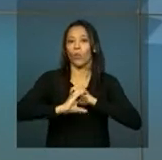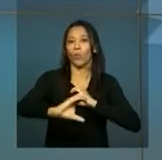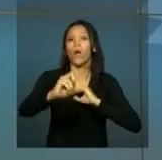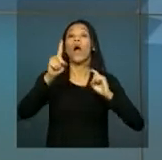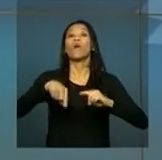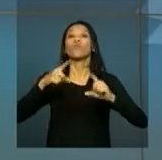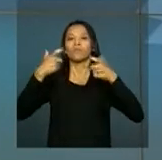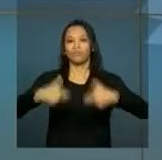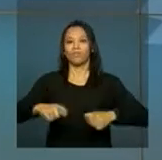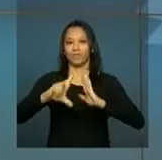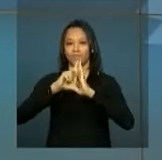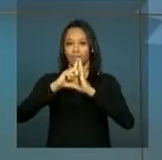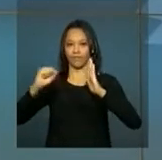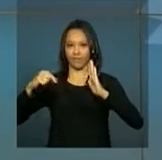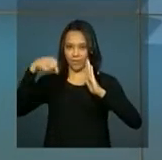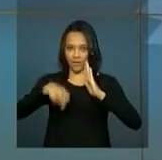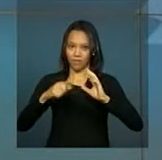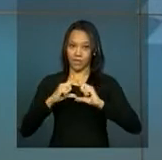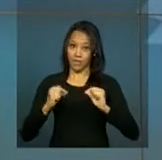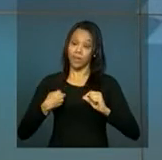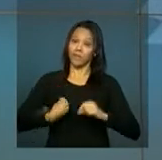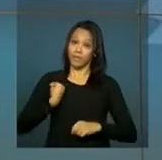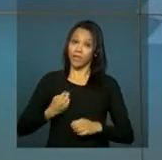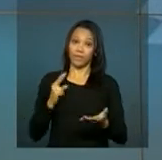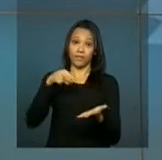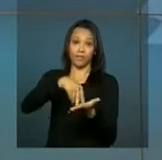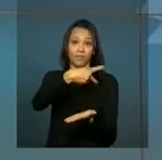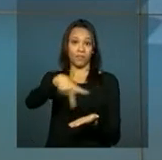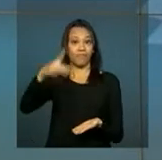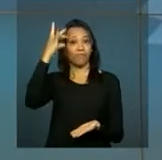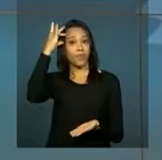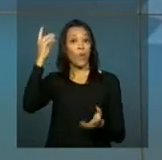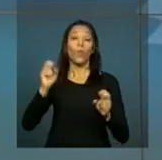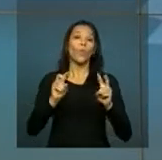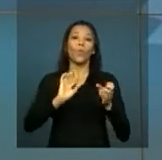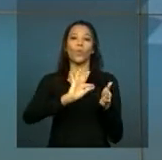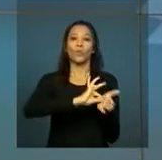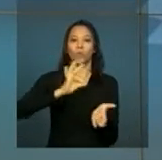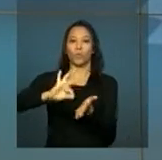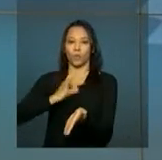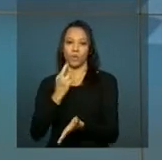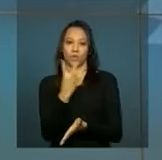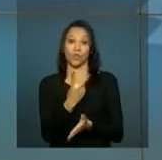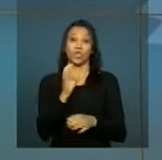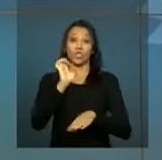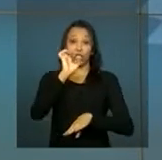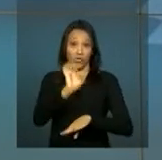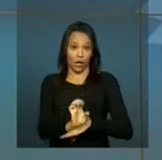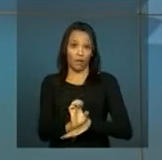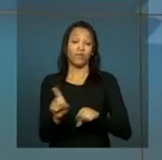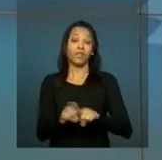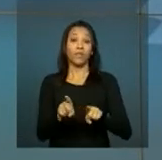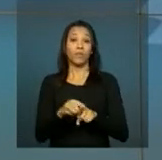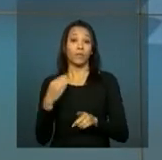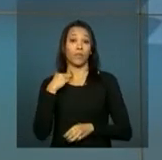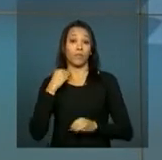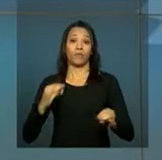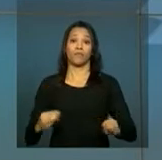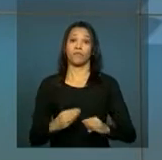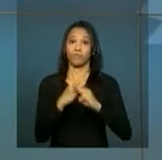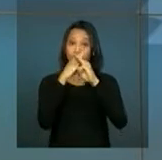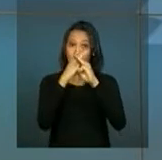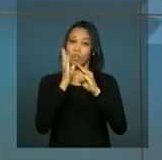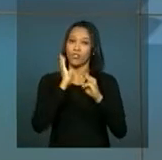do Planalto em Brasília com a presença da presidenta Dilma Rousseff o termo foi assinado entre o estado EA Caixa Econômica Federal